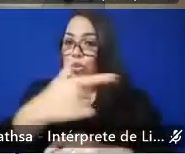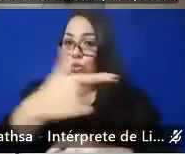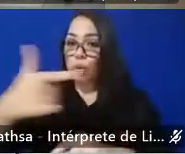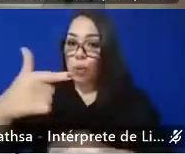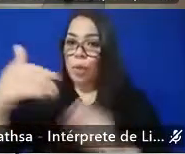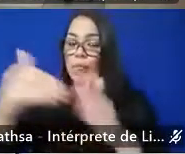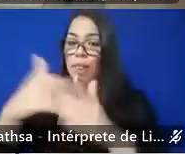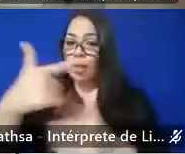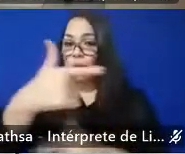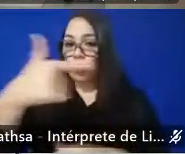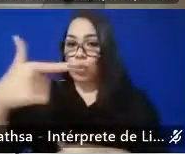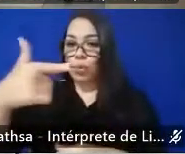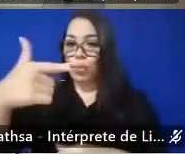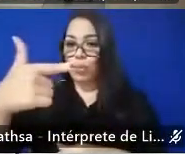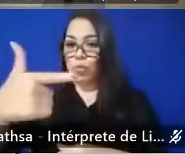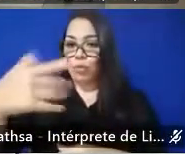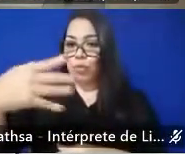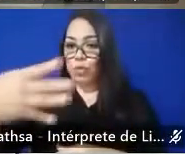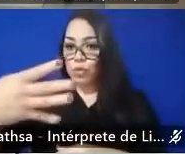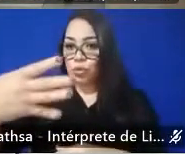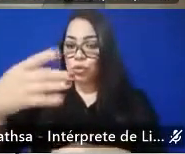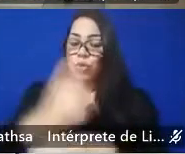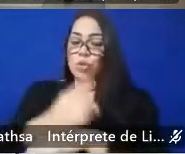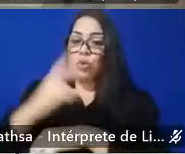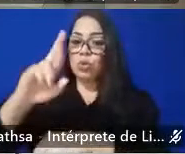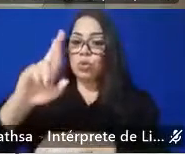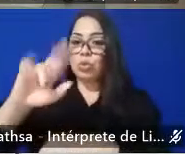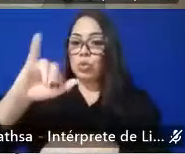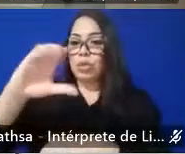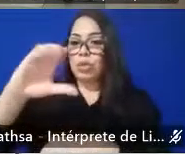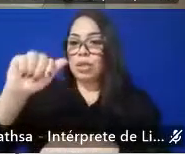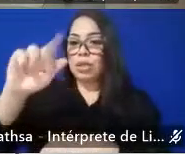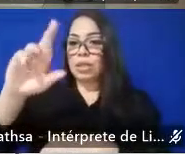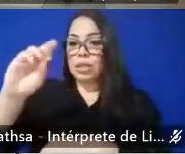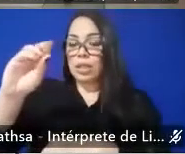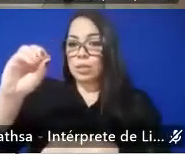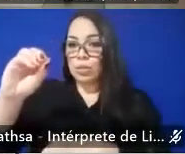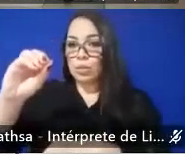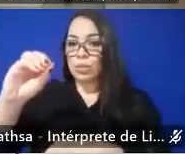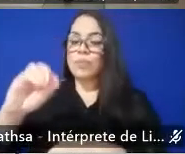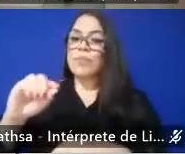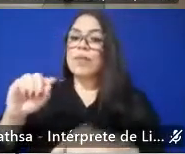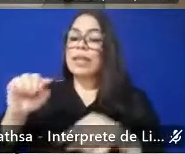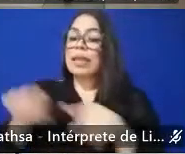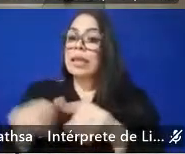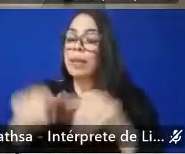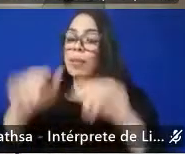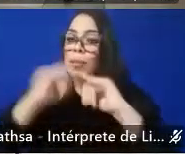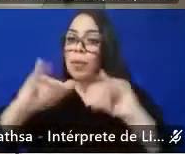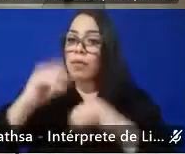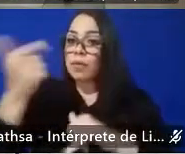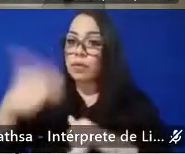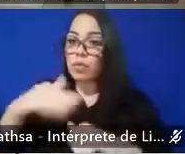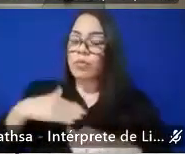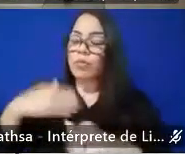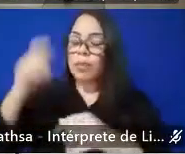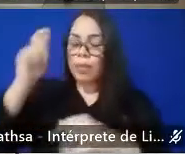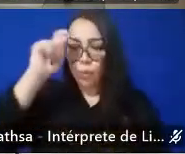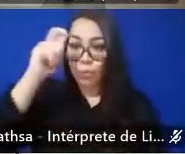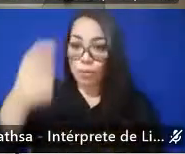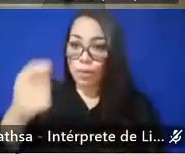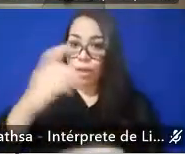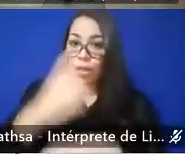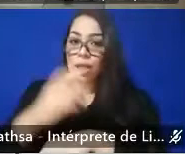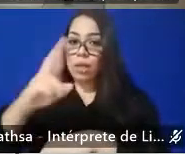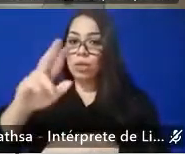atro Dr Ricardo Ribeiro Martins e inteiro inicialmente minhas homenagens a Doutora Luciana